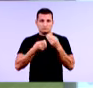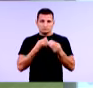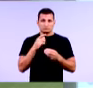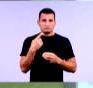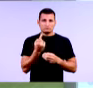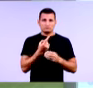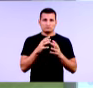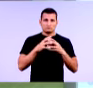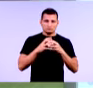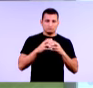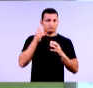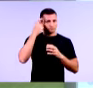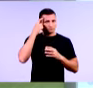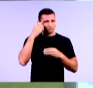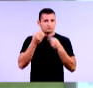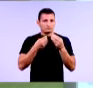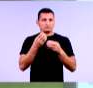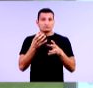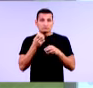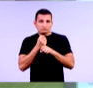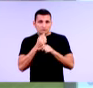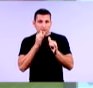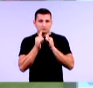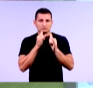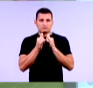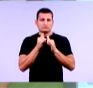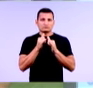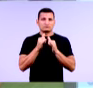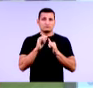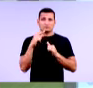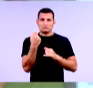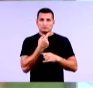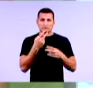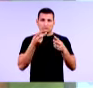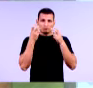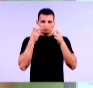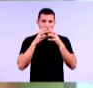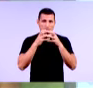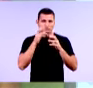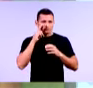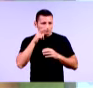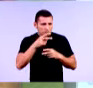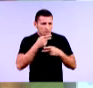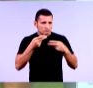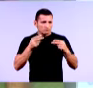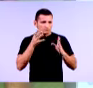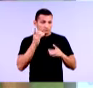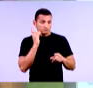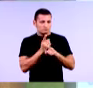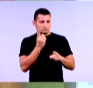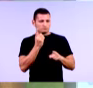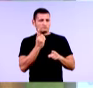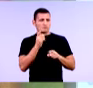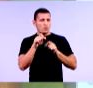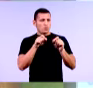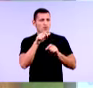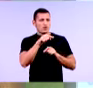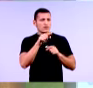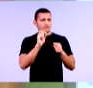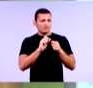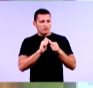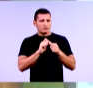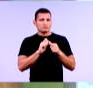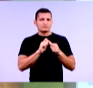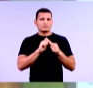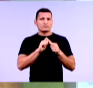nosso cérebro ele processa aquela informação, a gente vai perceber que o cérebro, quando ele vê um objeto, ele já identifica o que aquele objeto